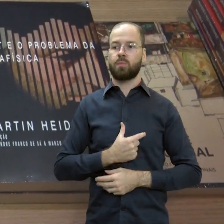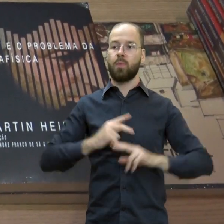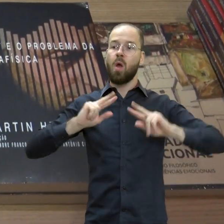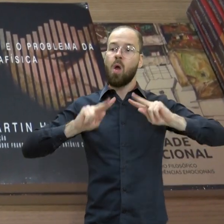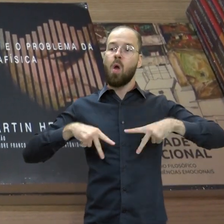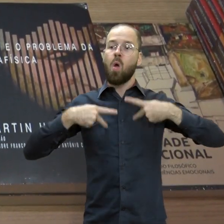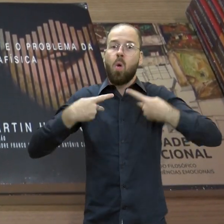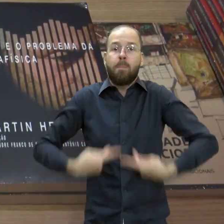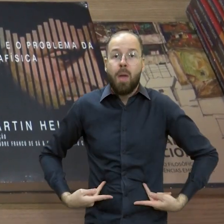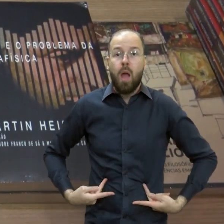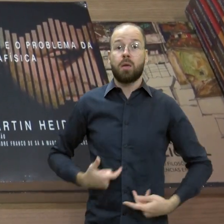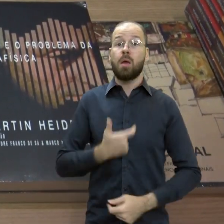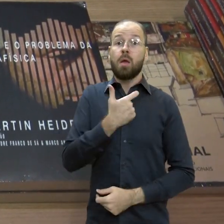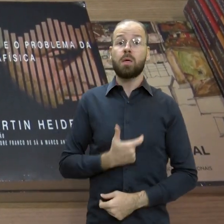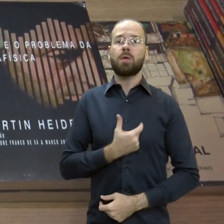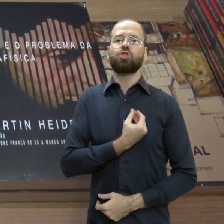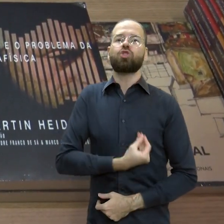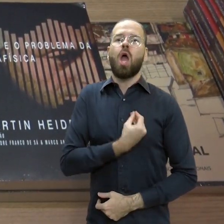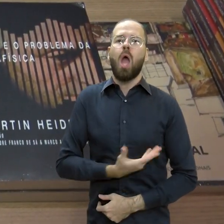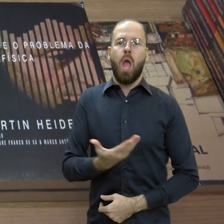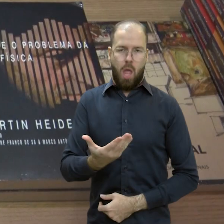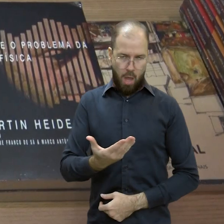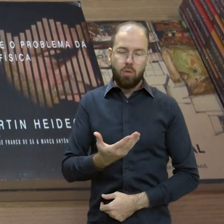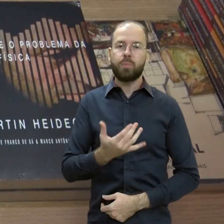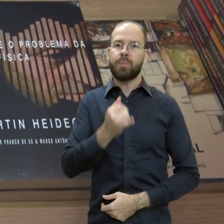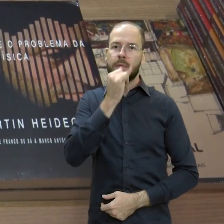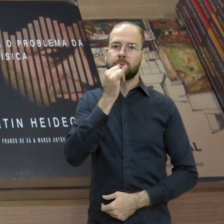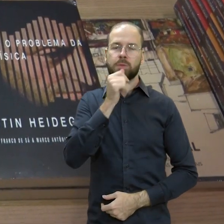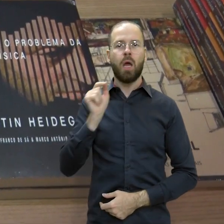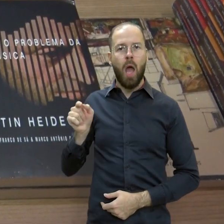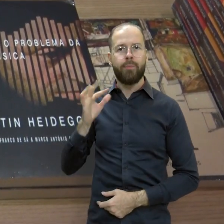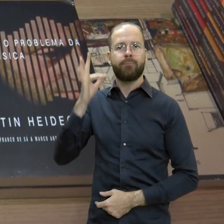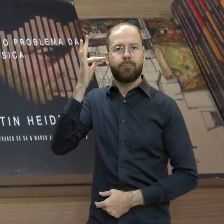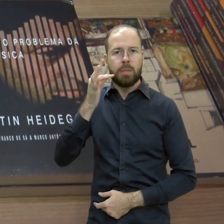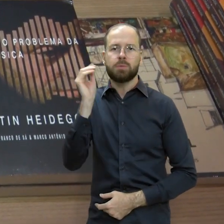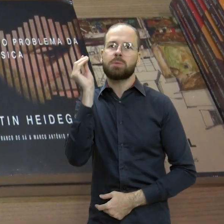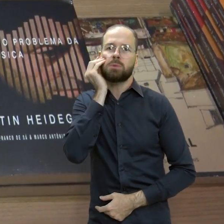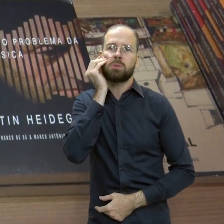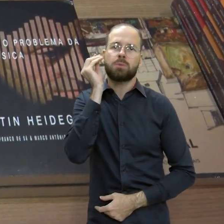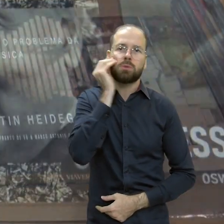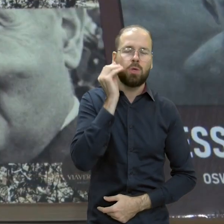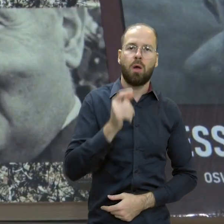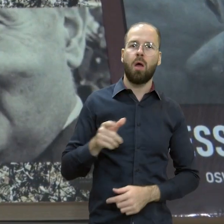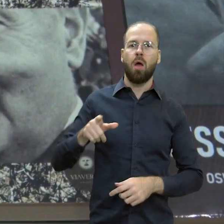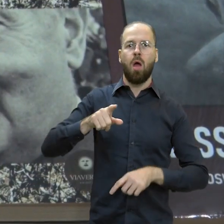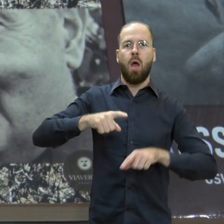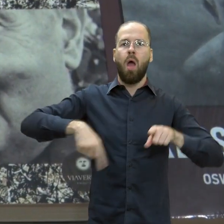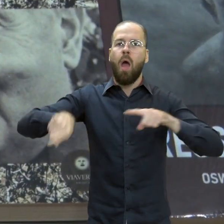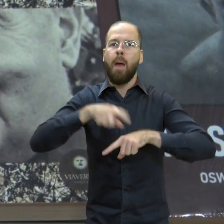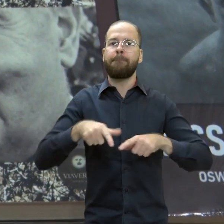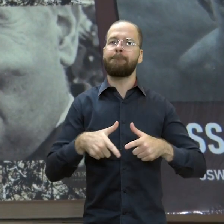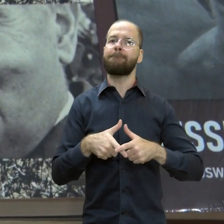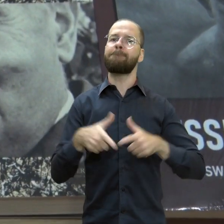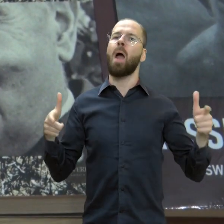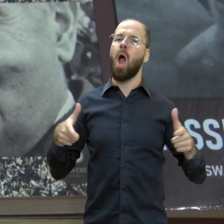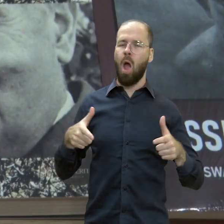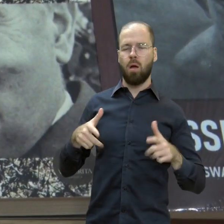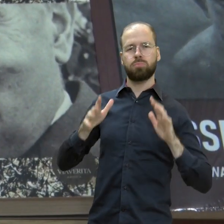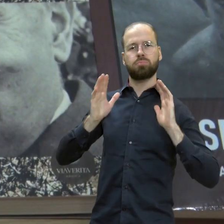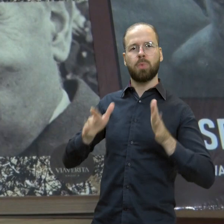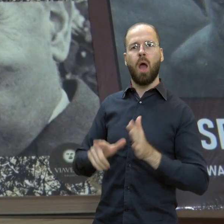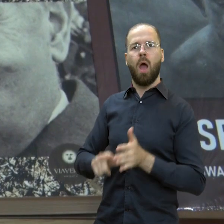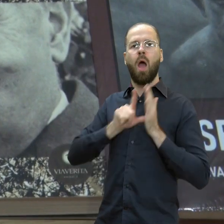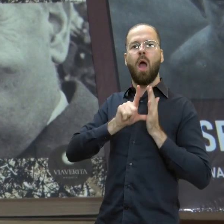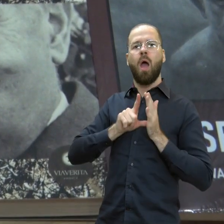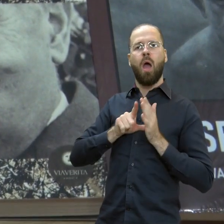Heidegger está literalmente tentando questionar todas as definições prévias que vão funcionando como uma possibilidade de